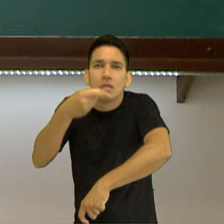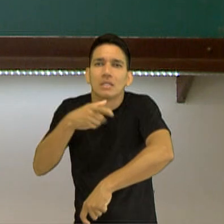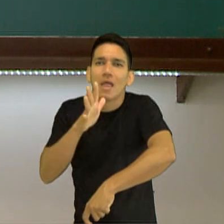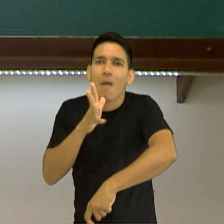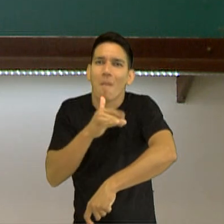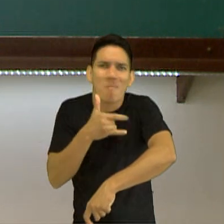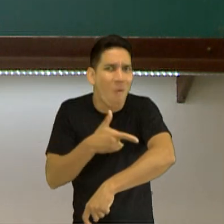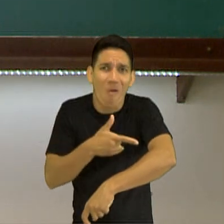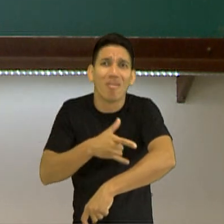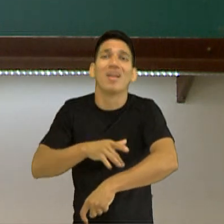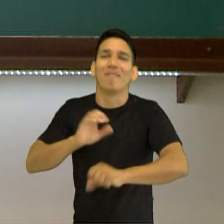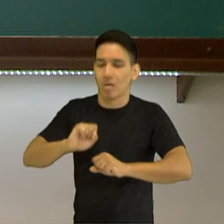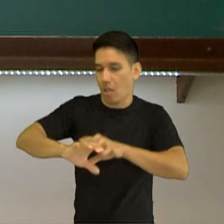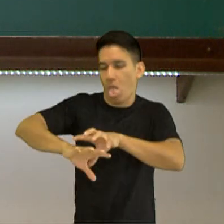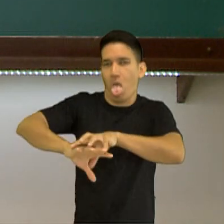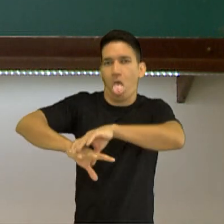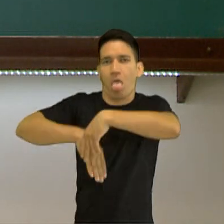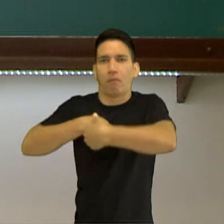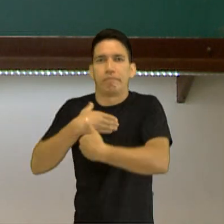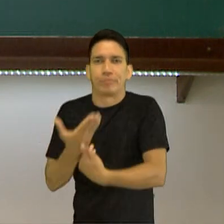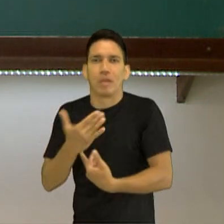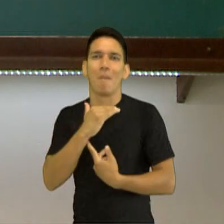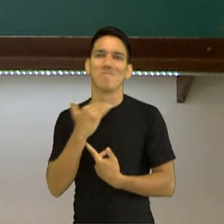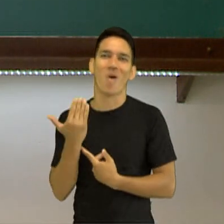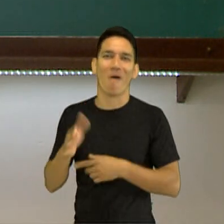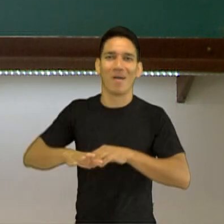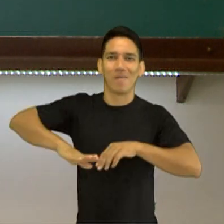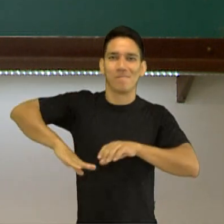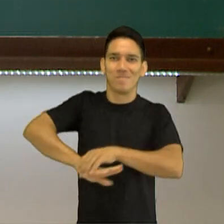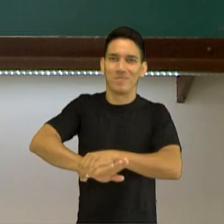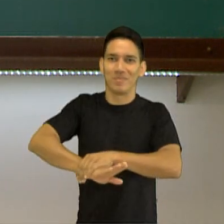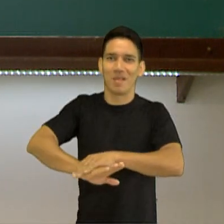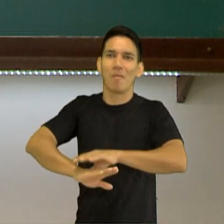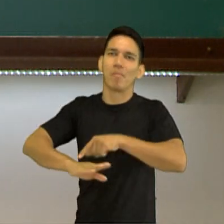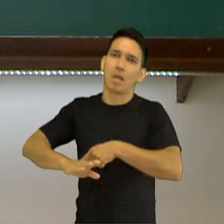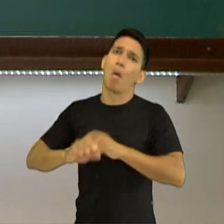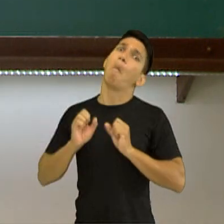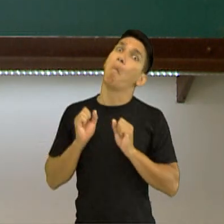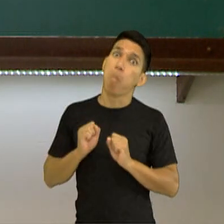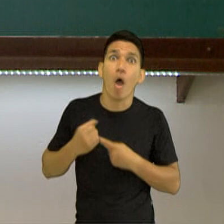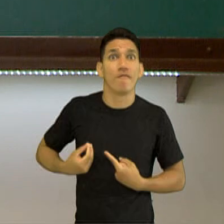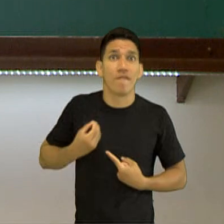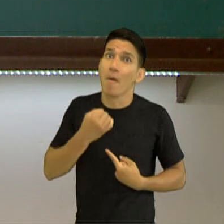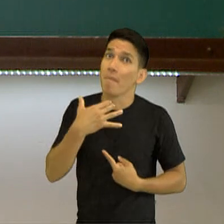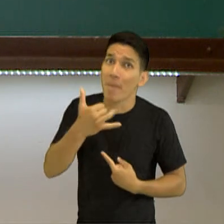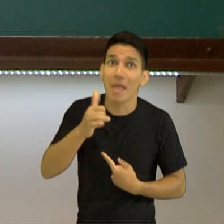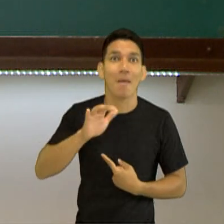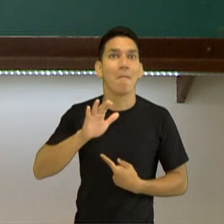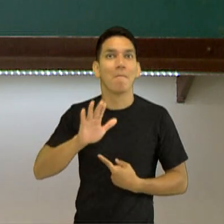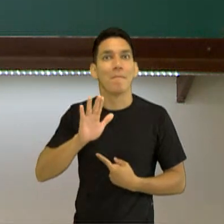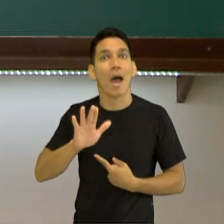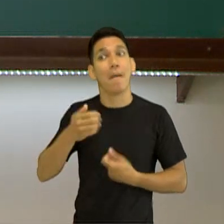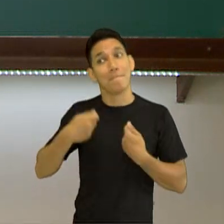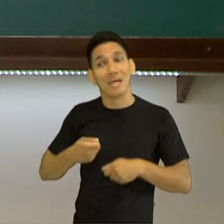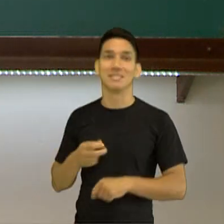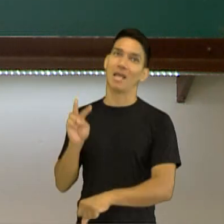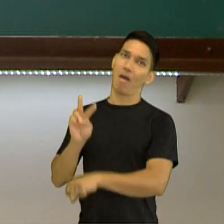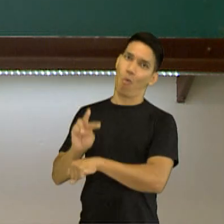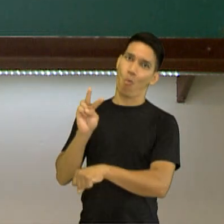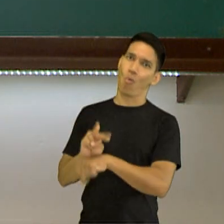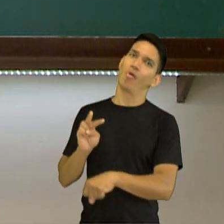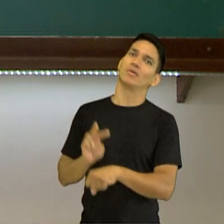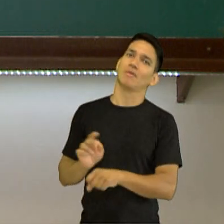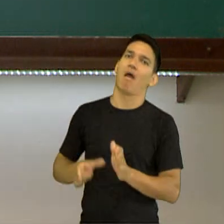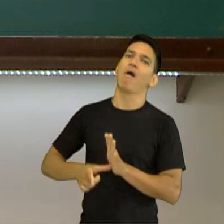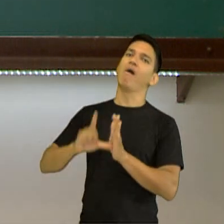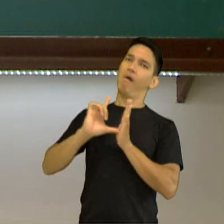não cicatrizam, que vão necrosando. Então, dá sim para viver bem, desde que essa pessoa diabética, ela